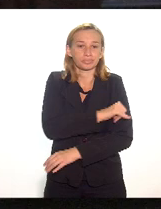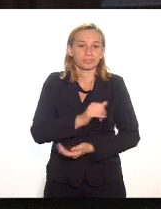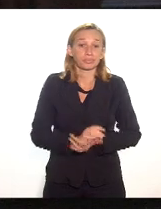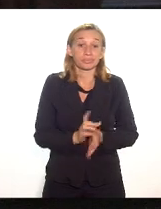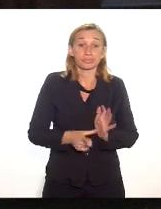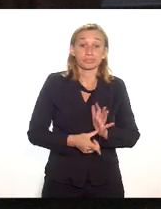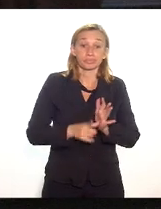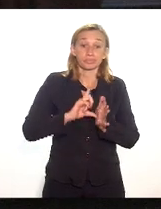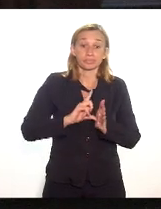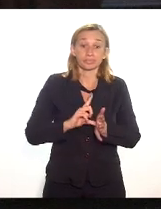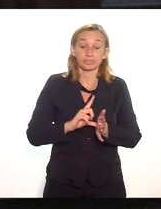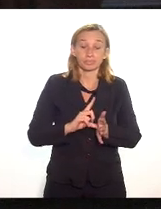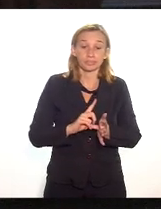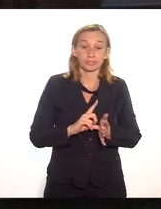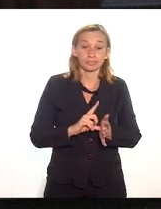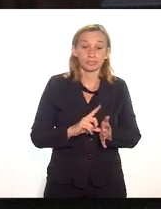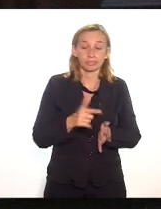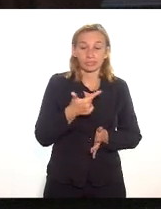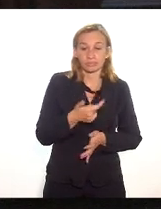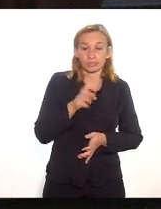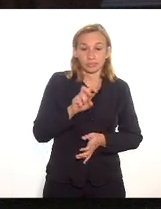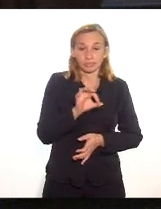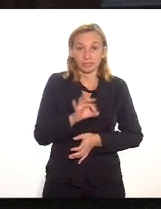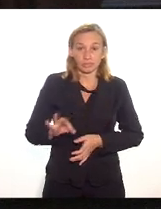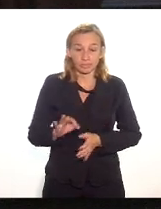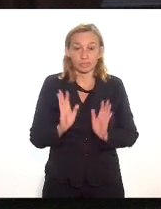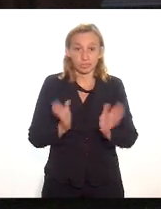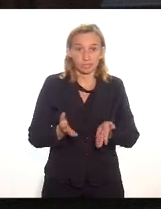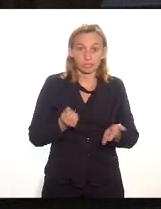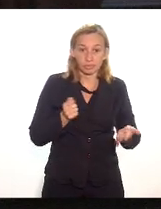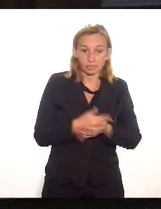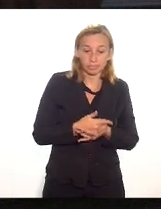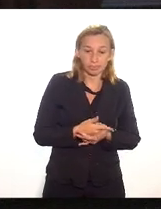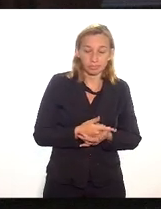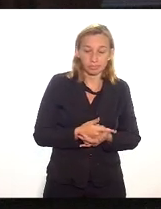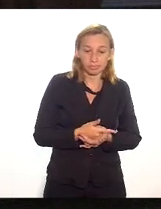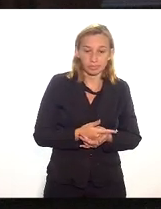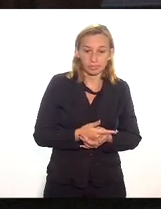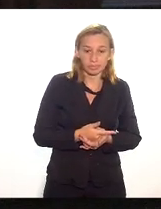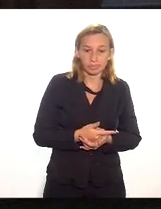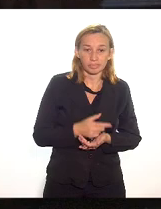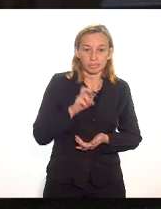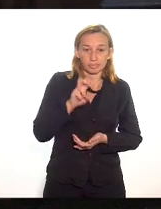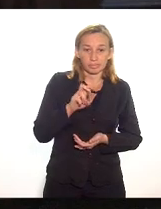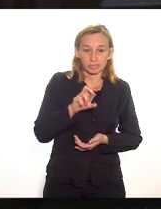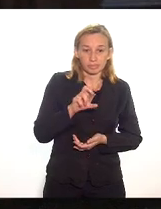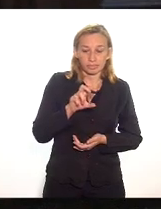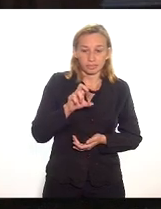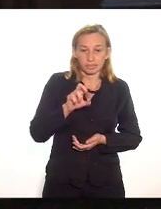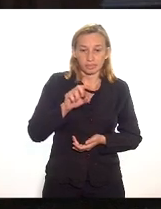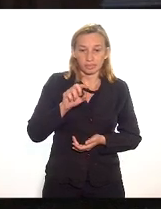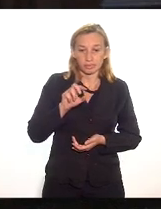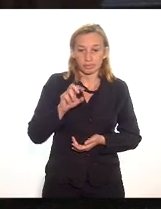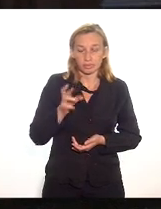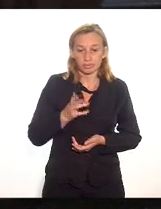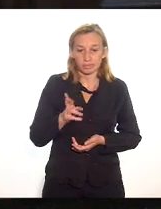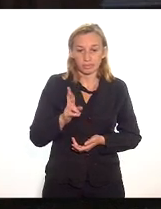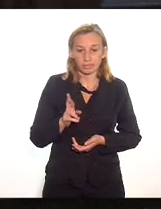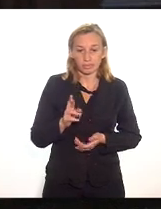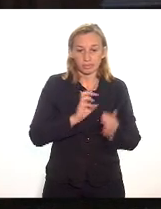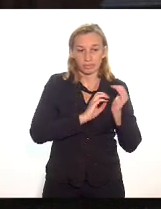Antes, uma passagem de 25 centavos. Hoje, a passagem de R$ 5,00 é a passagem de